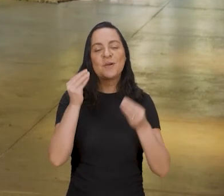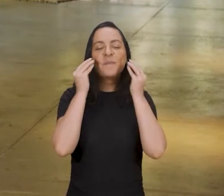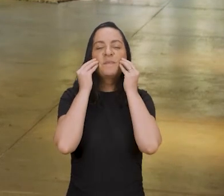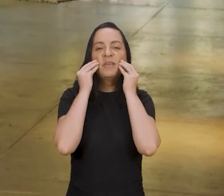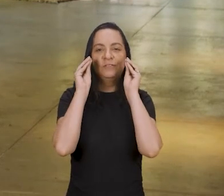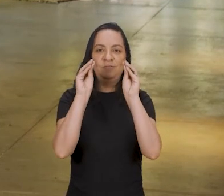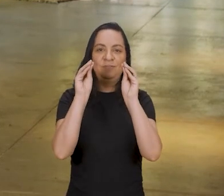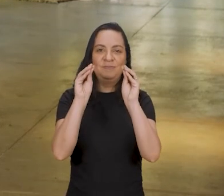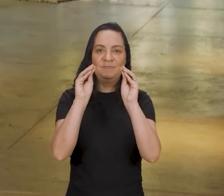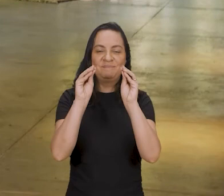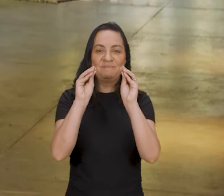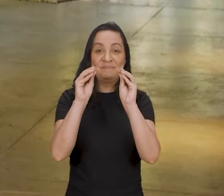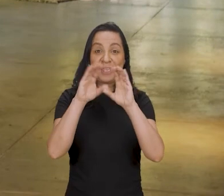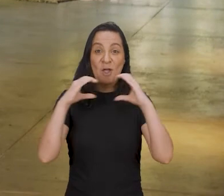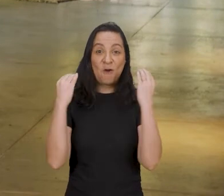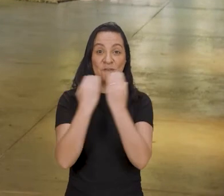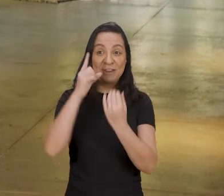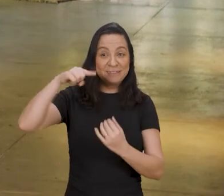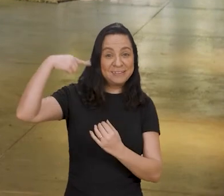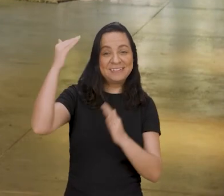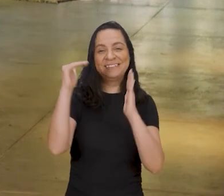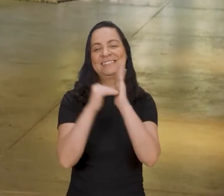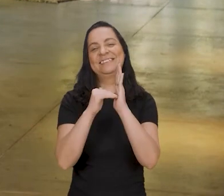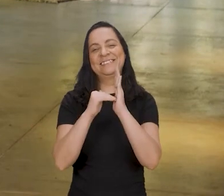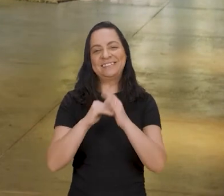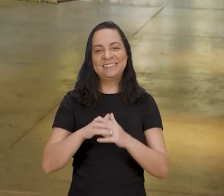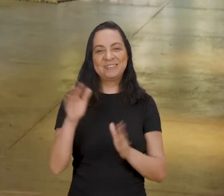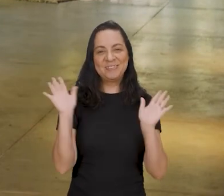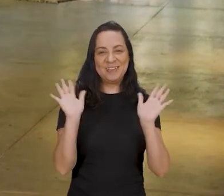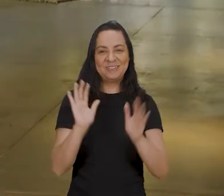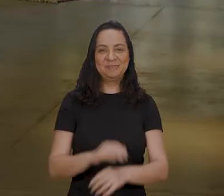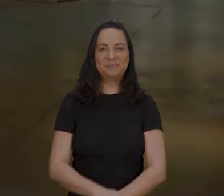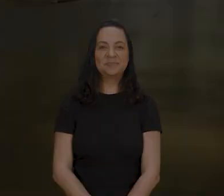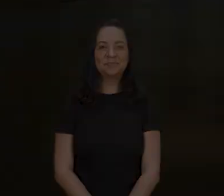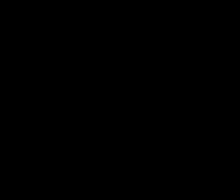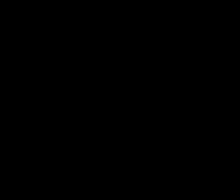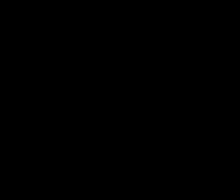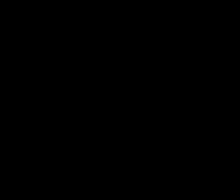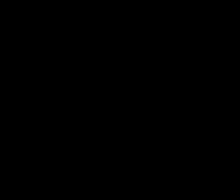coração e até a Conferência Flores 2022. Tchau, tchau.